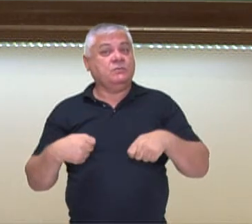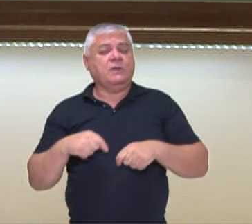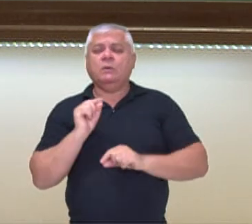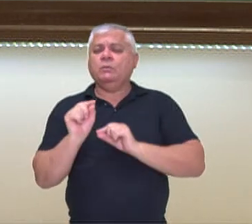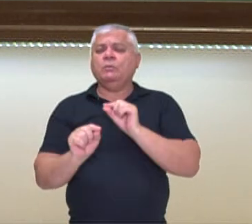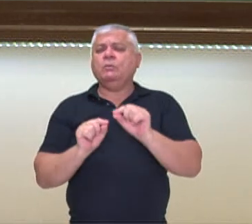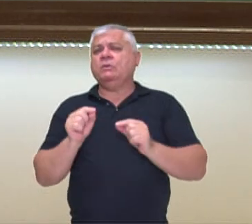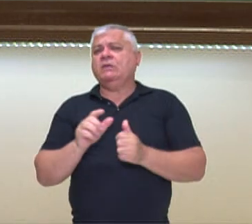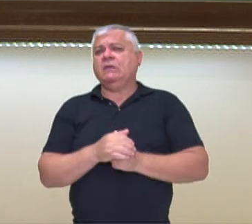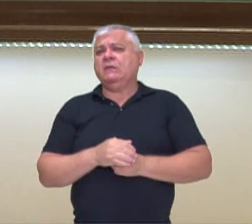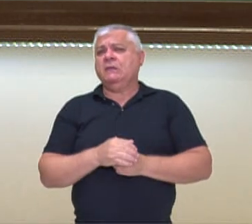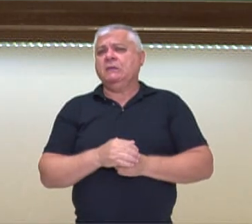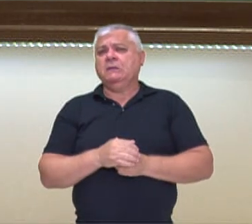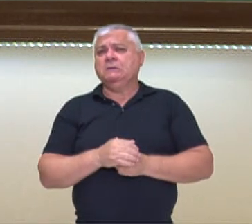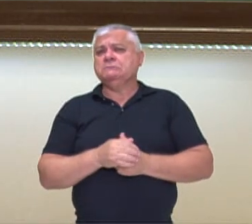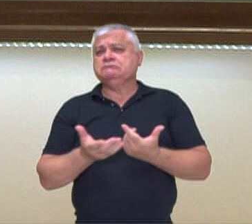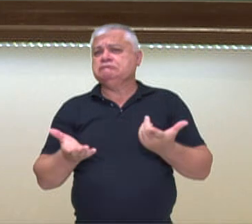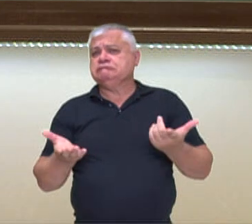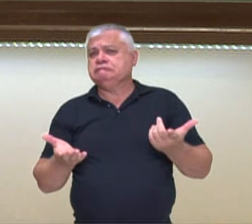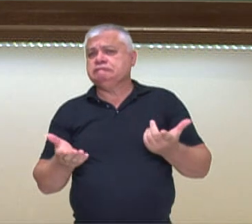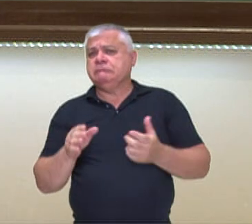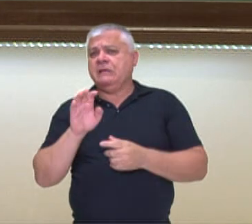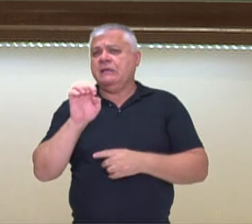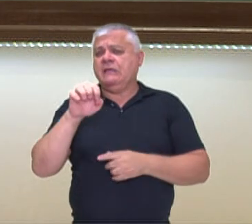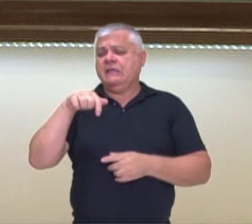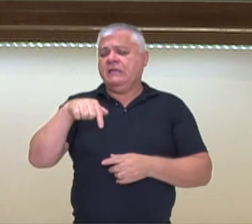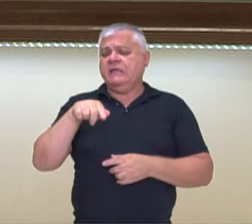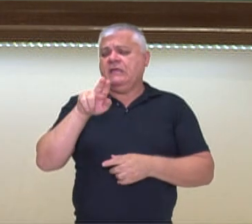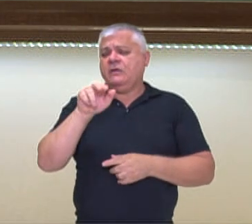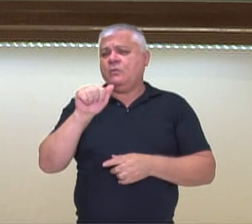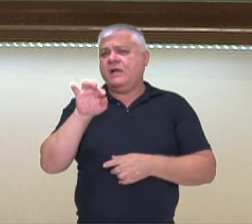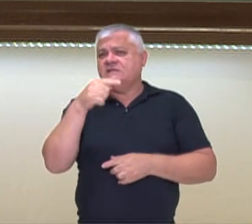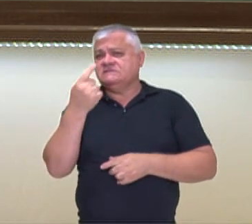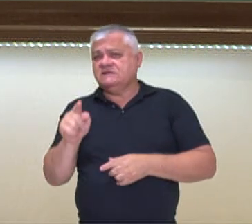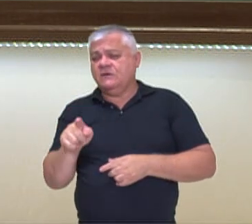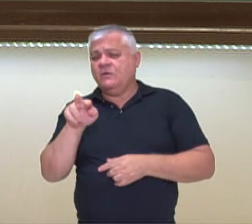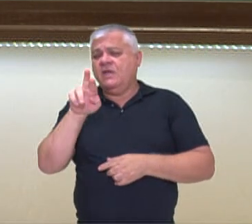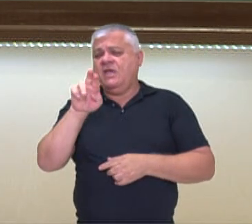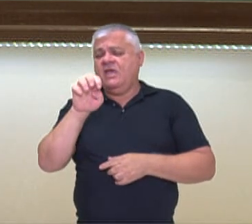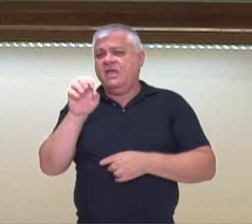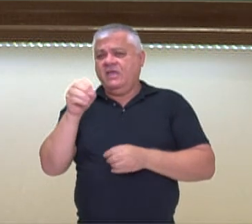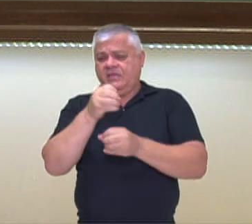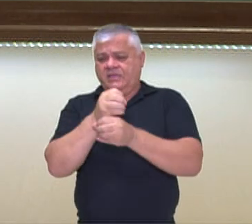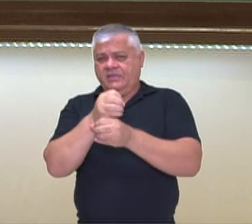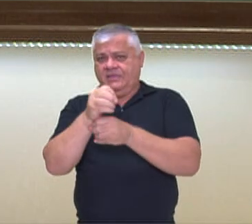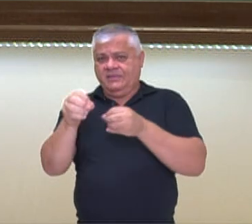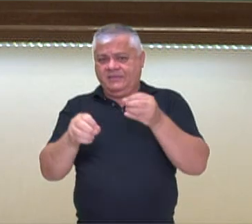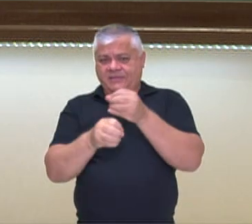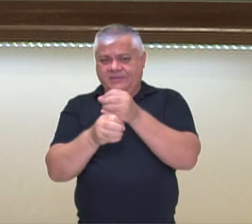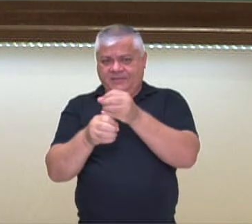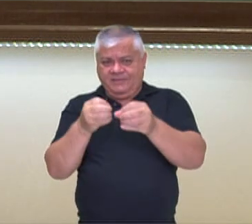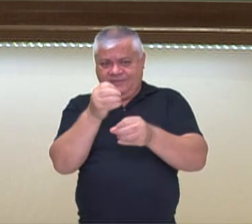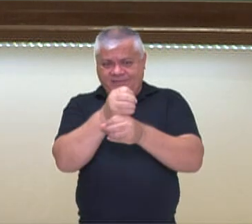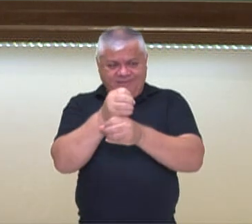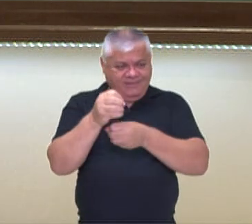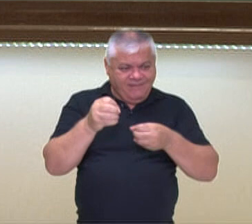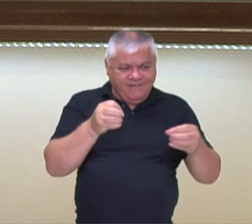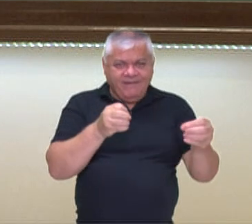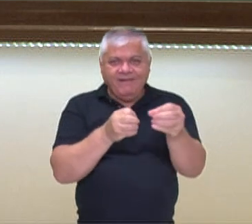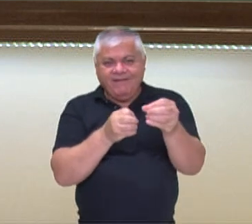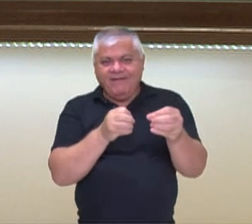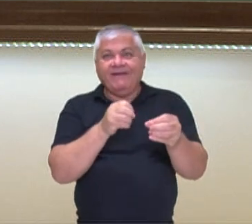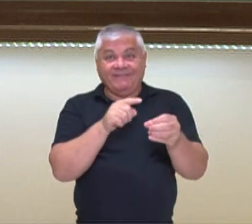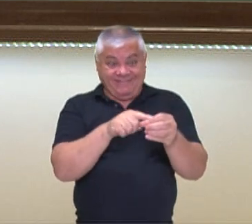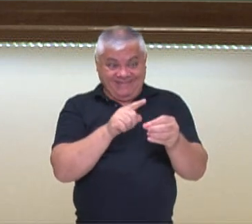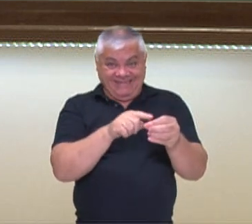a ser a equação e a reação? Então, vejam, a reação química é a transformação da matéria. Então, eu parto